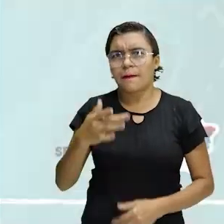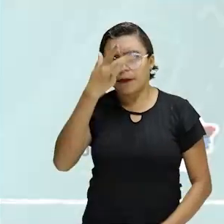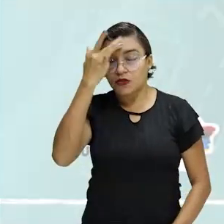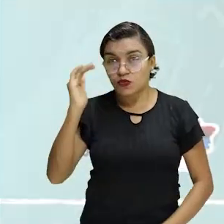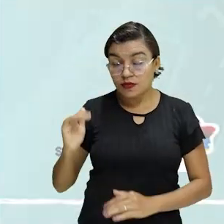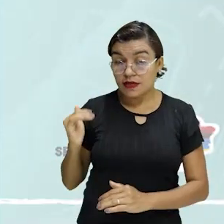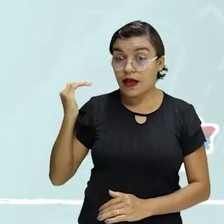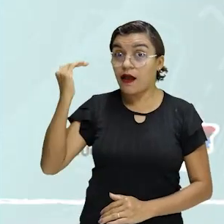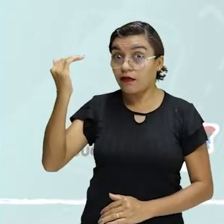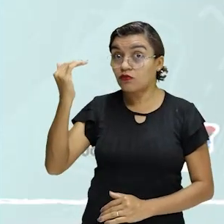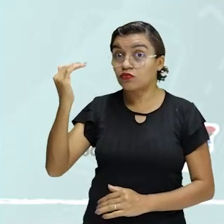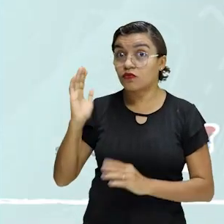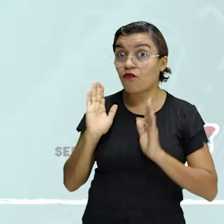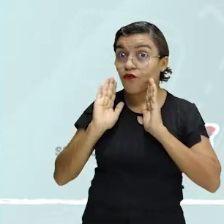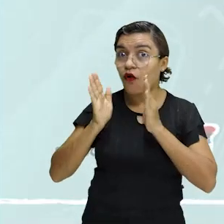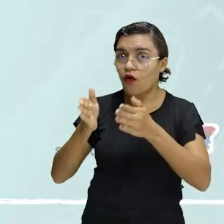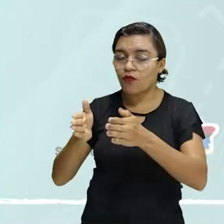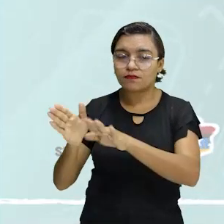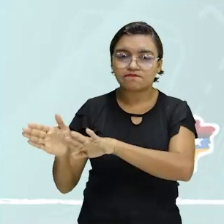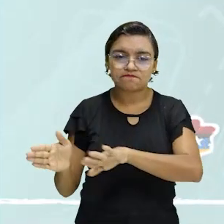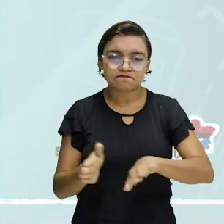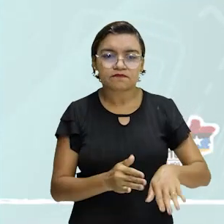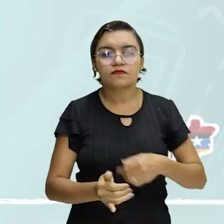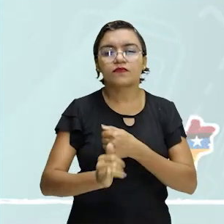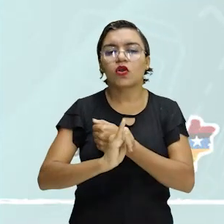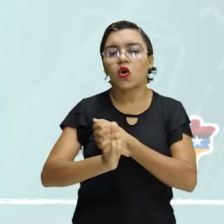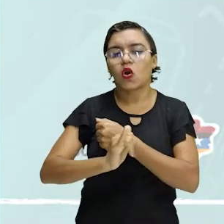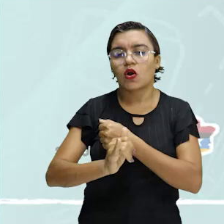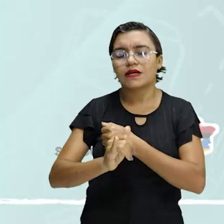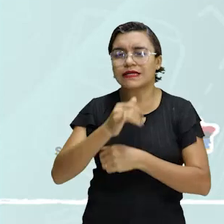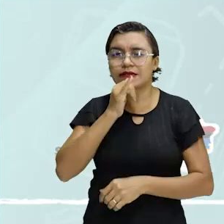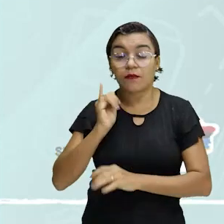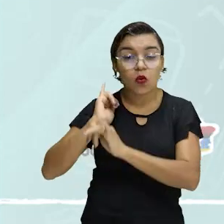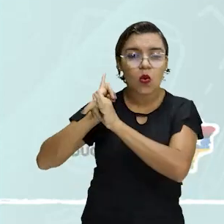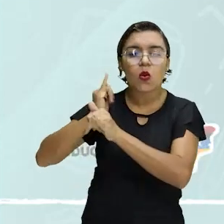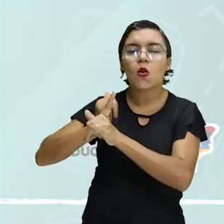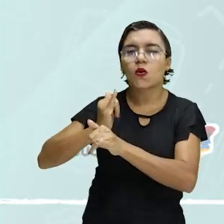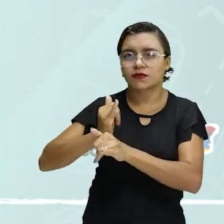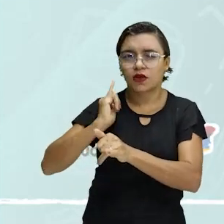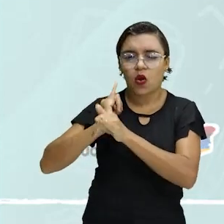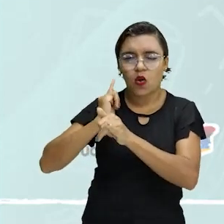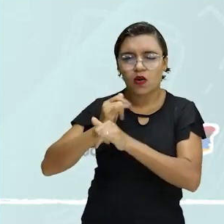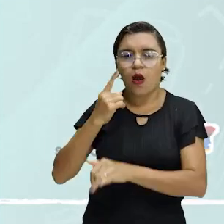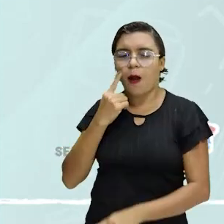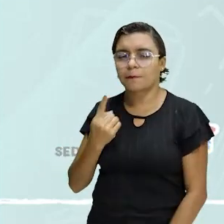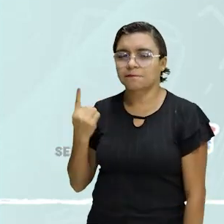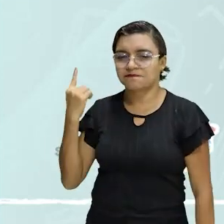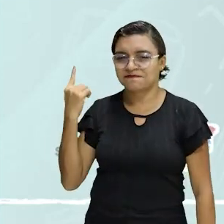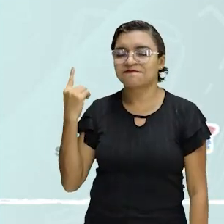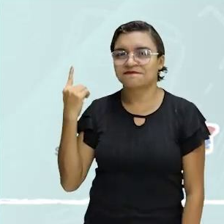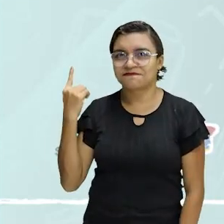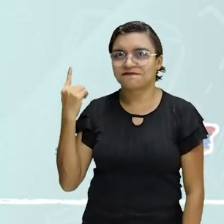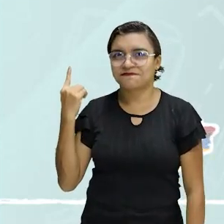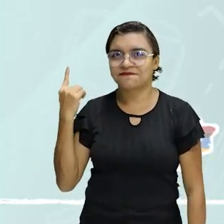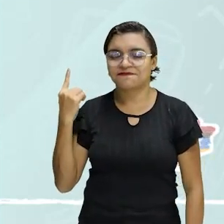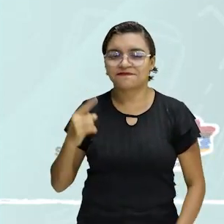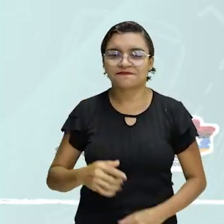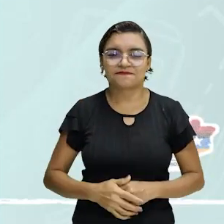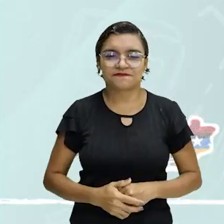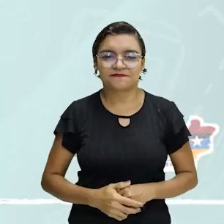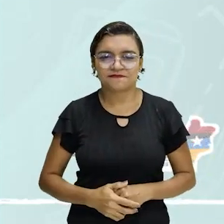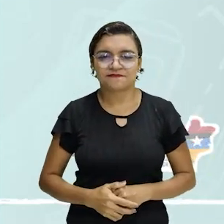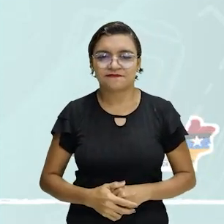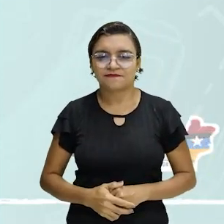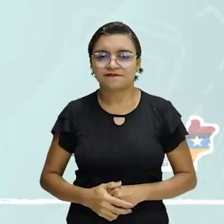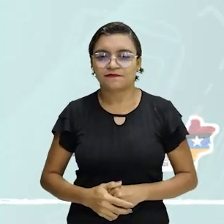A crônica, né? Crônica como nós conhecemos ou como nós chamamos em português, is a historical account of events. Então